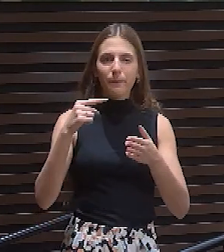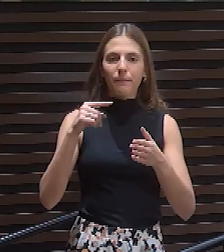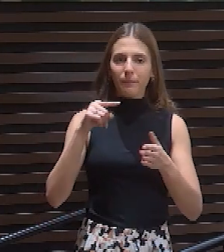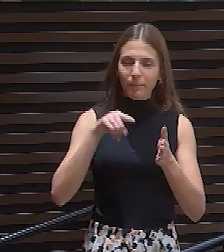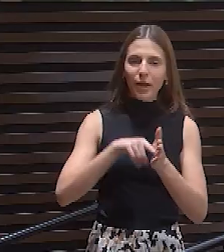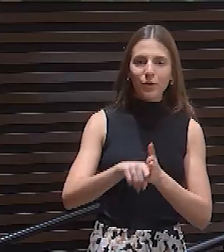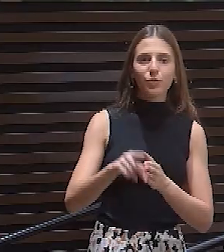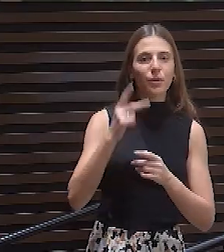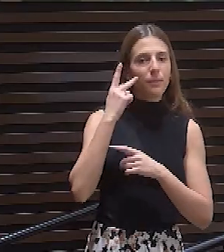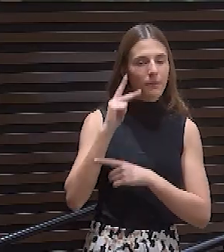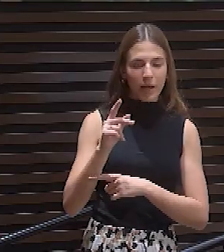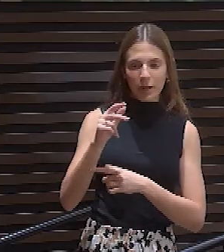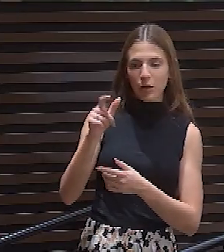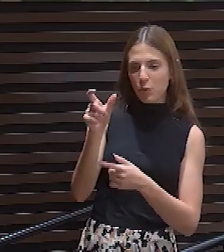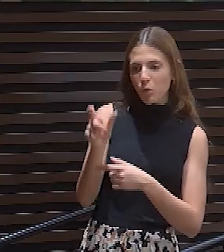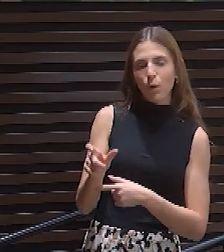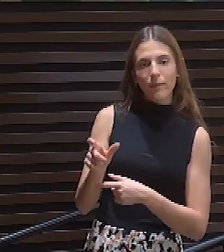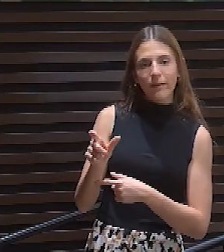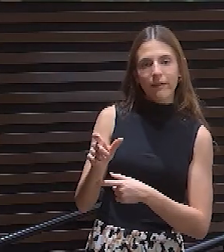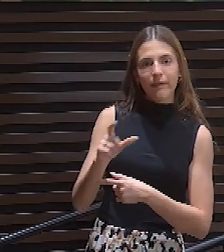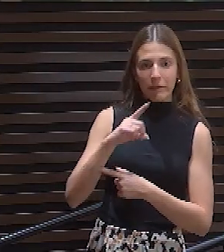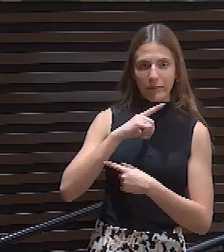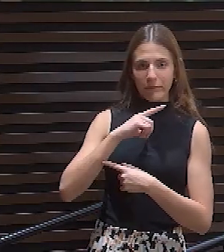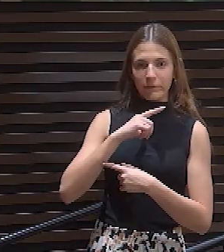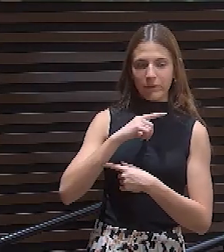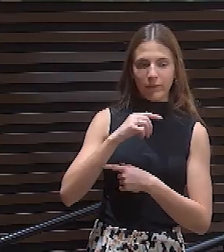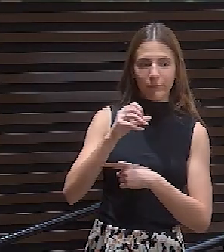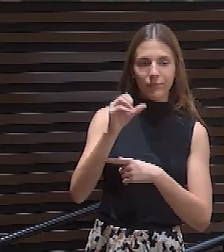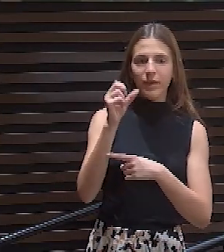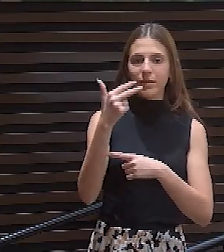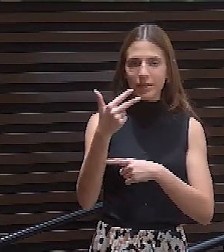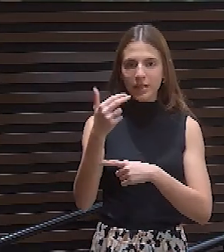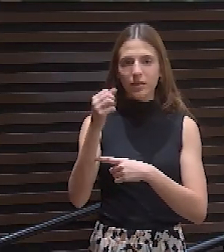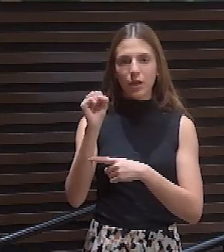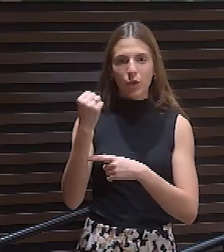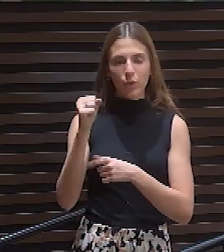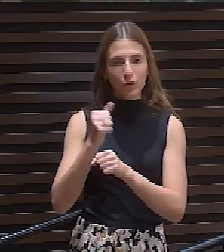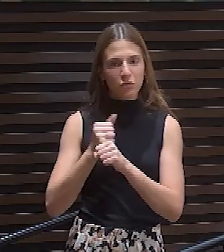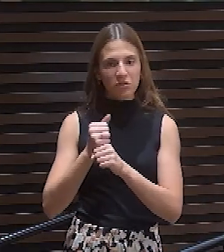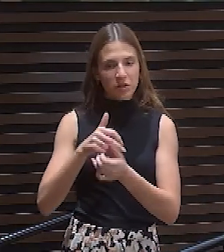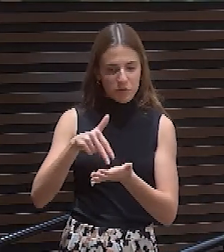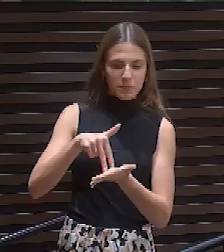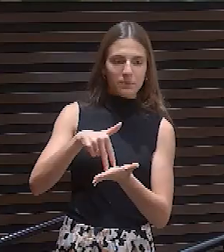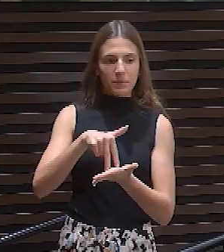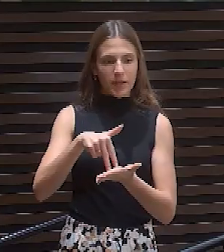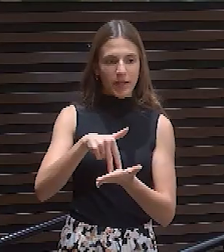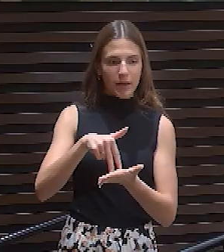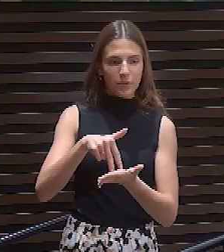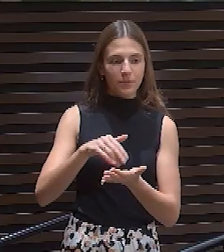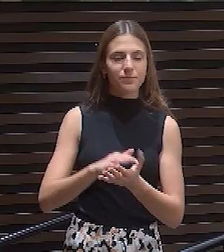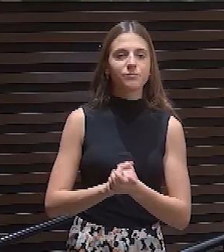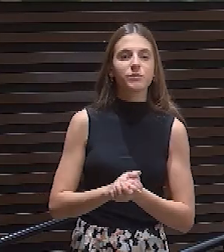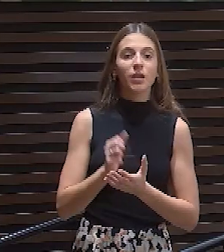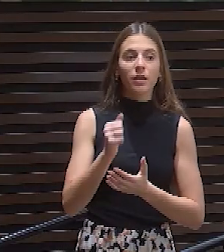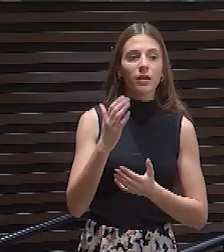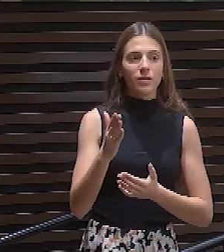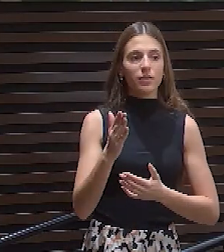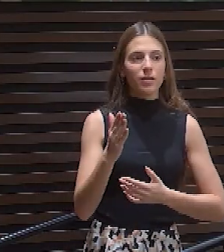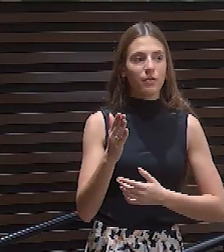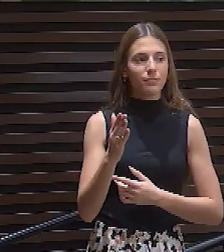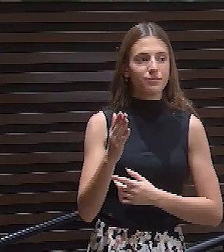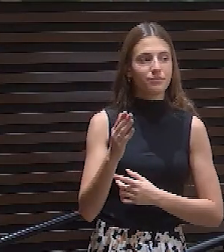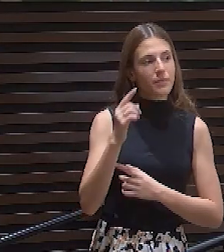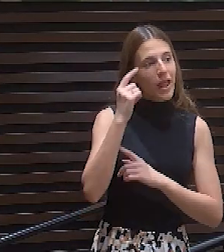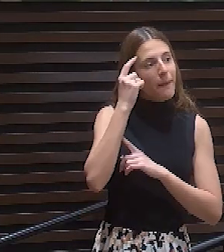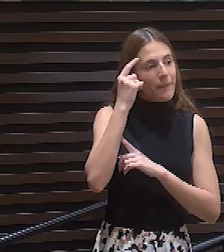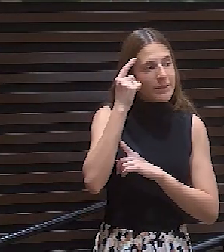de paralisia ali dentro. Mas quem sabe aqui dentro da nossa igreja nós tenhamos um bando de paralíticos que